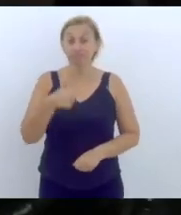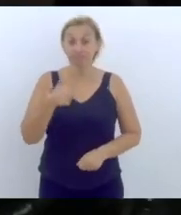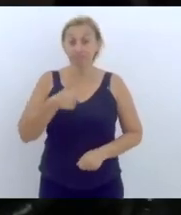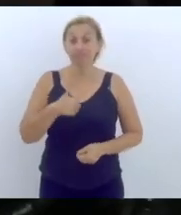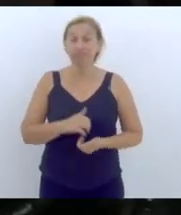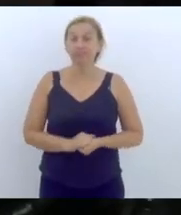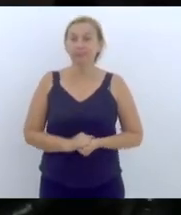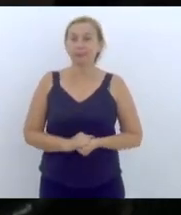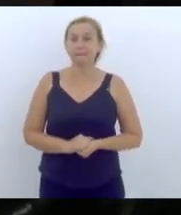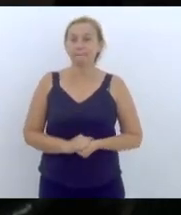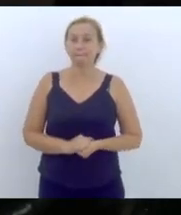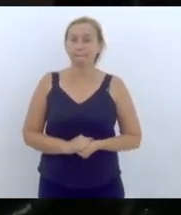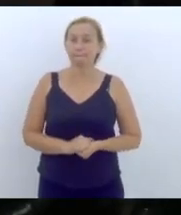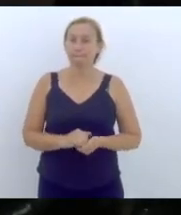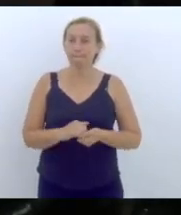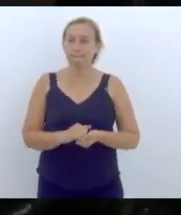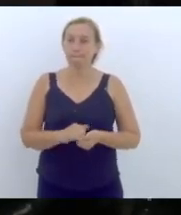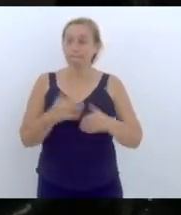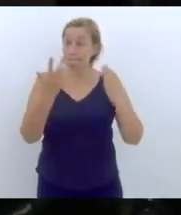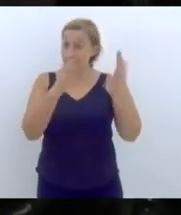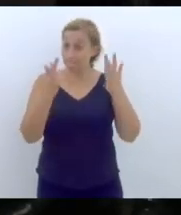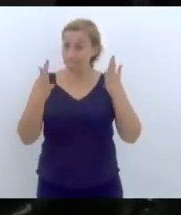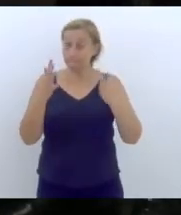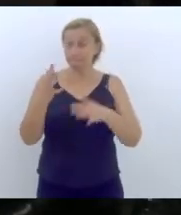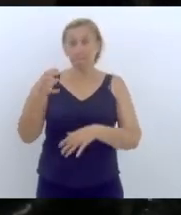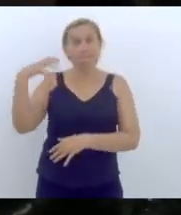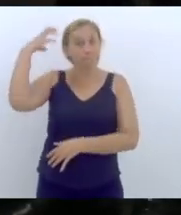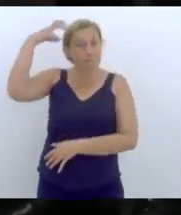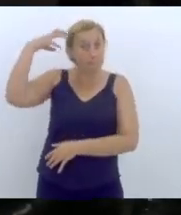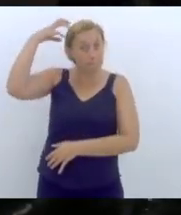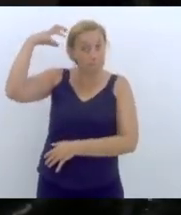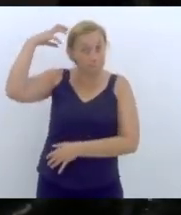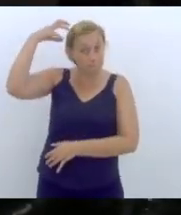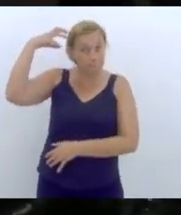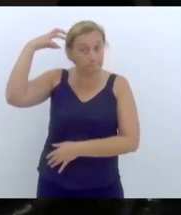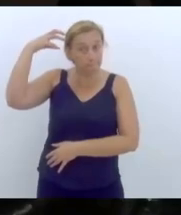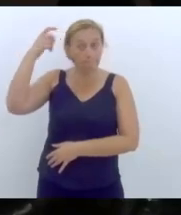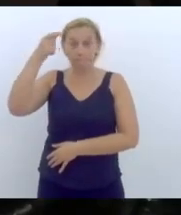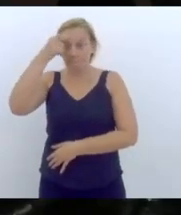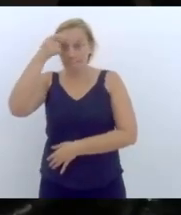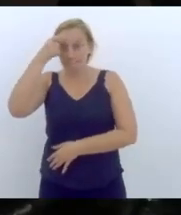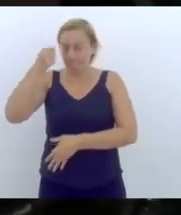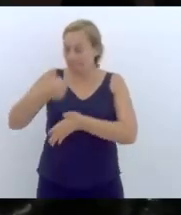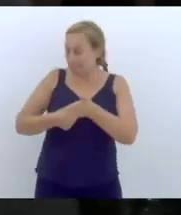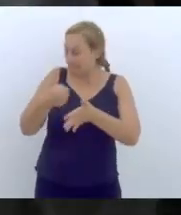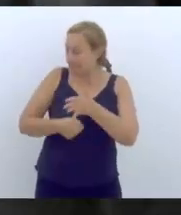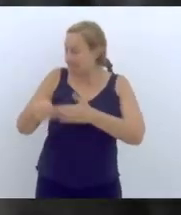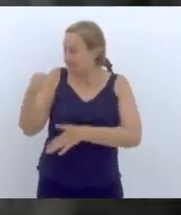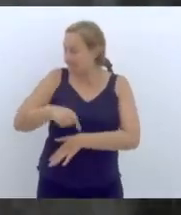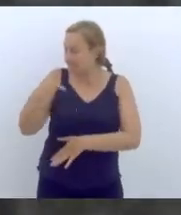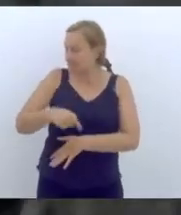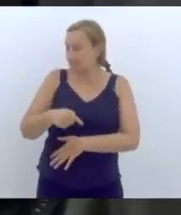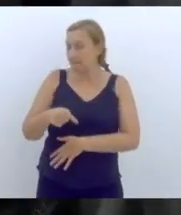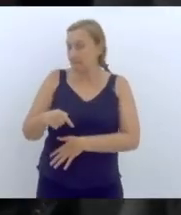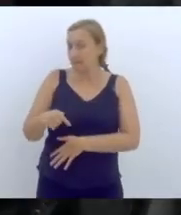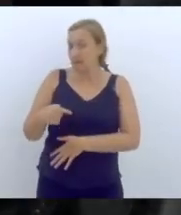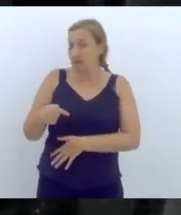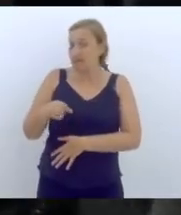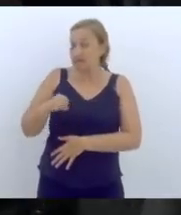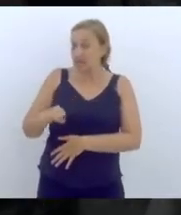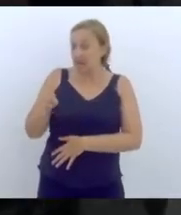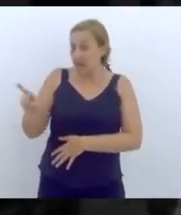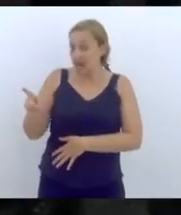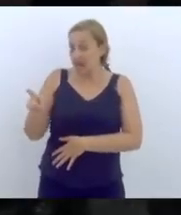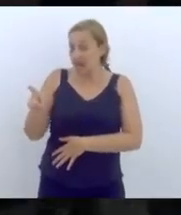Primeiramente, fazer vênias e referência à memória daquela que foi uma grande lutadora para nós aqui, que sem a existência dela por